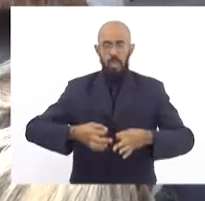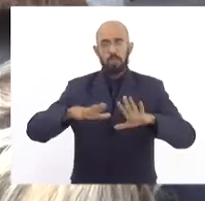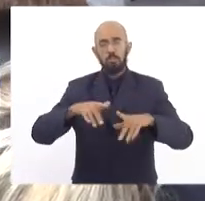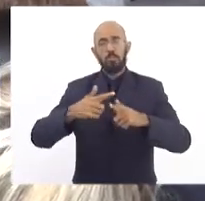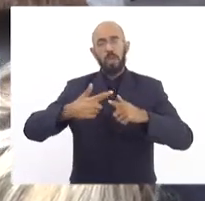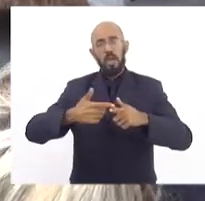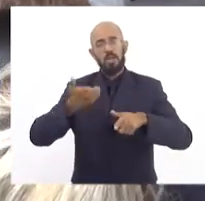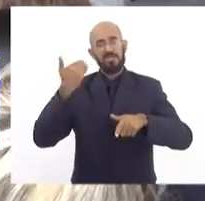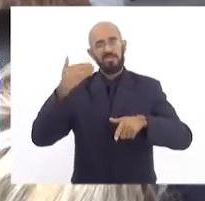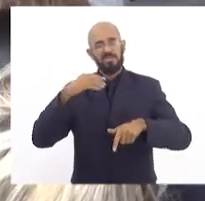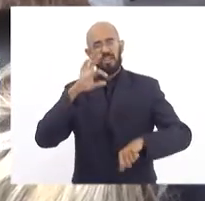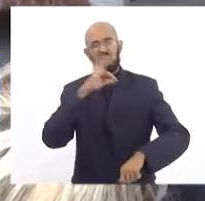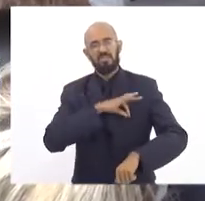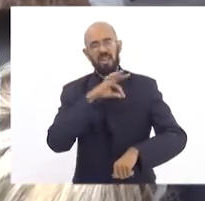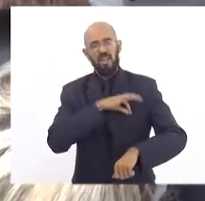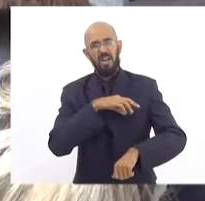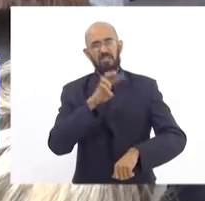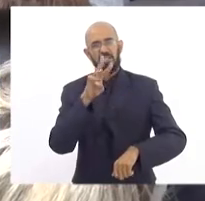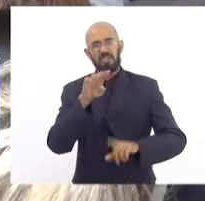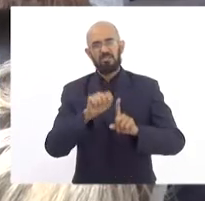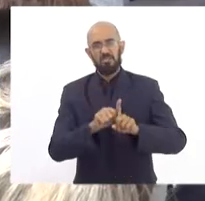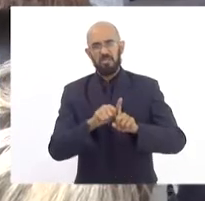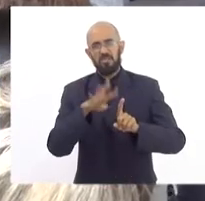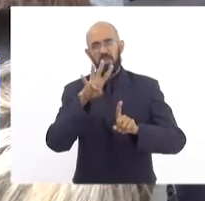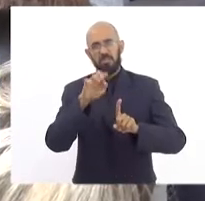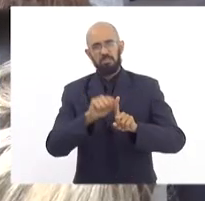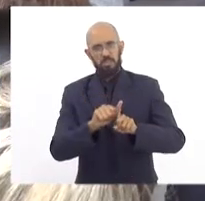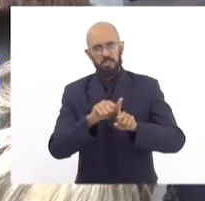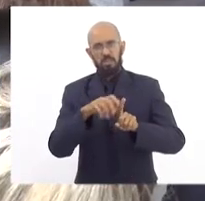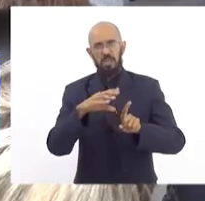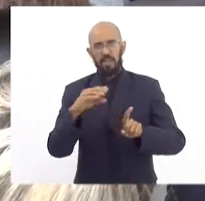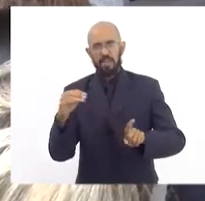atrasado. A polícia não tinha recurso para